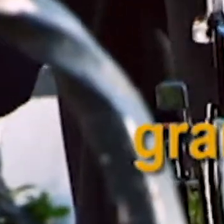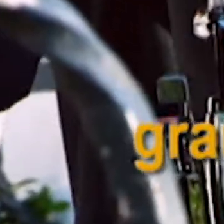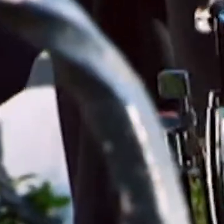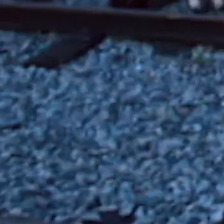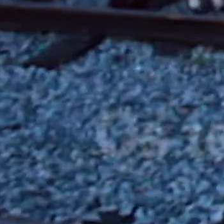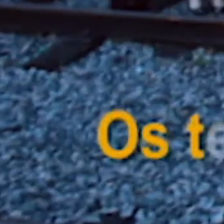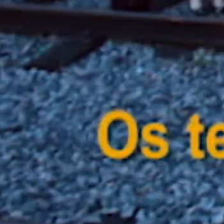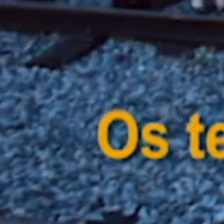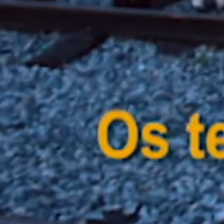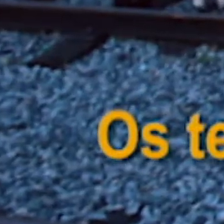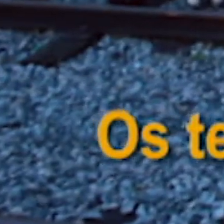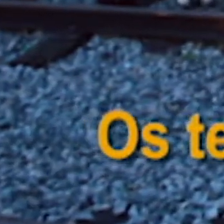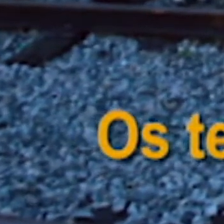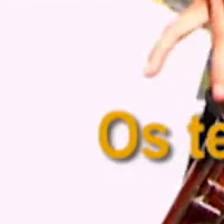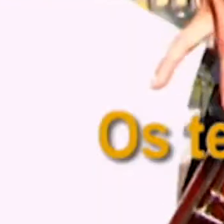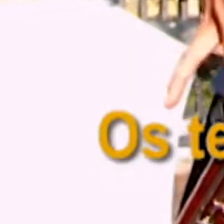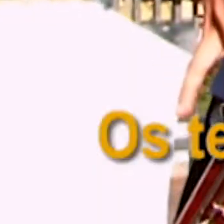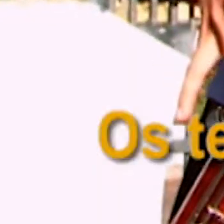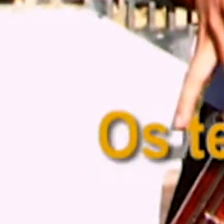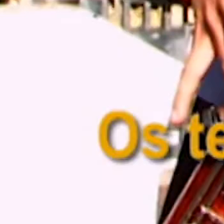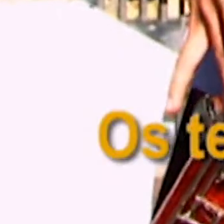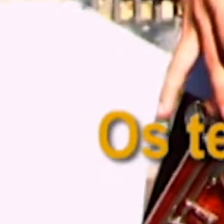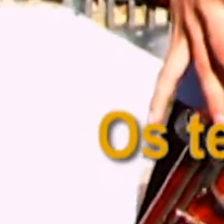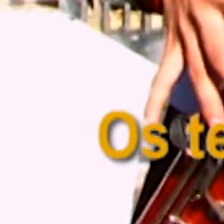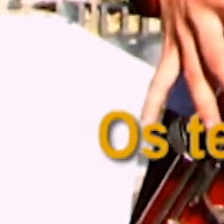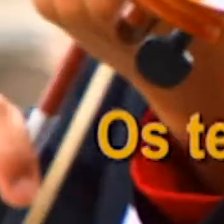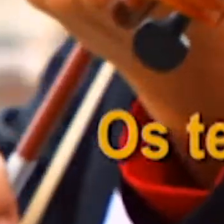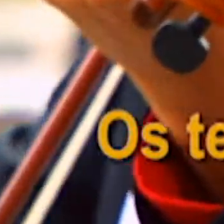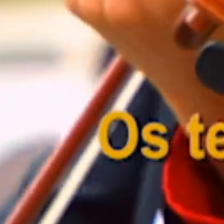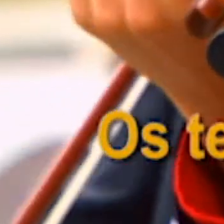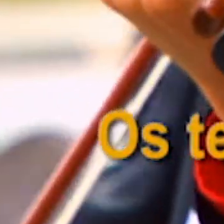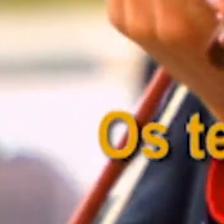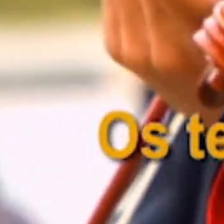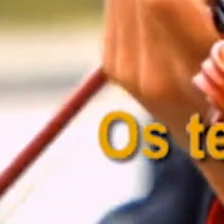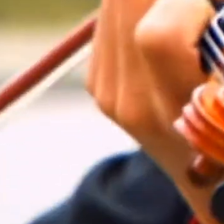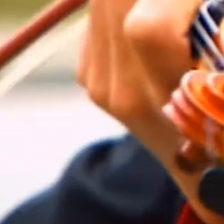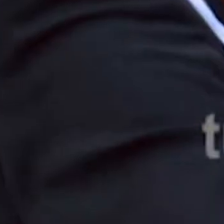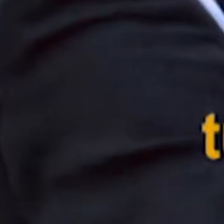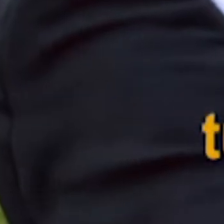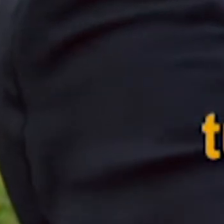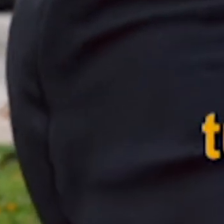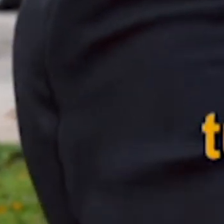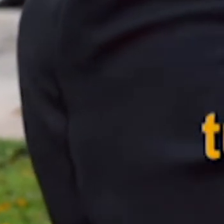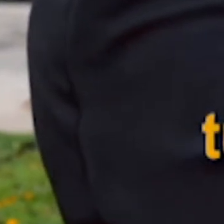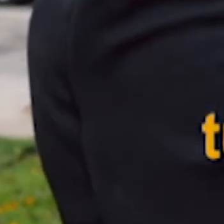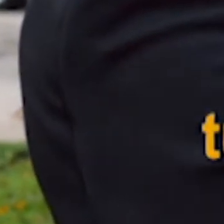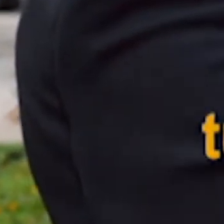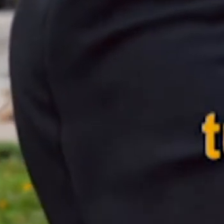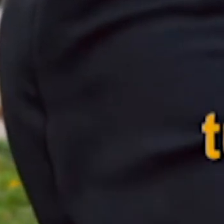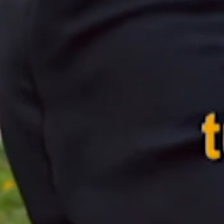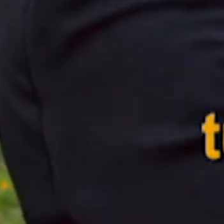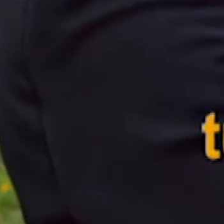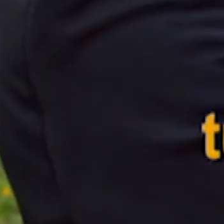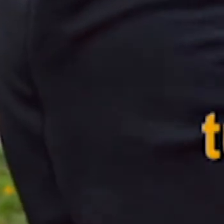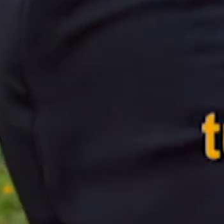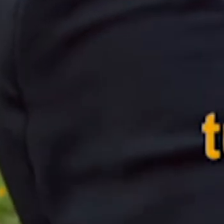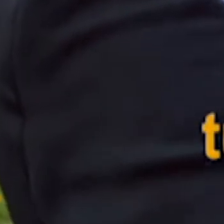brasileiro. Os teus bairros tranquilos, serenos, tuas praças e